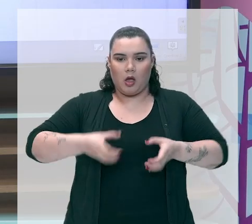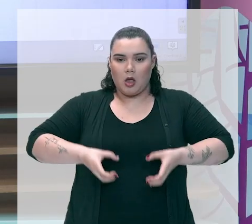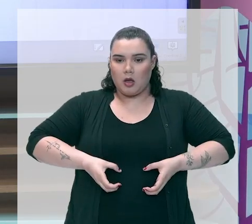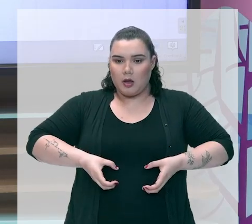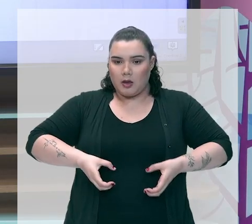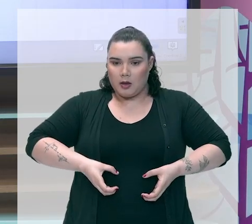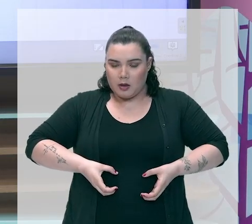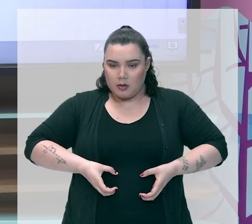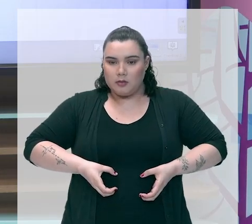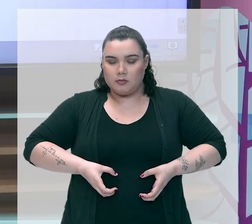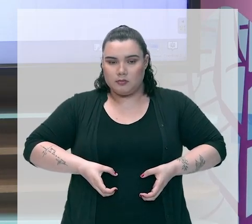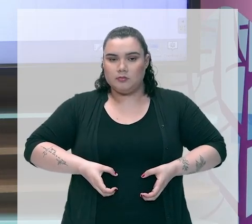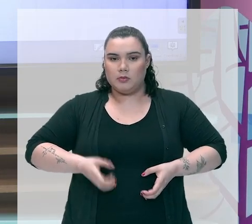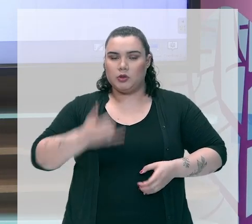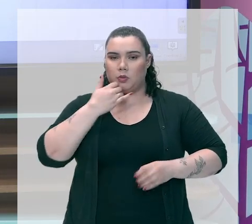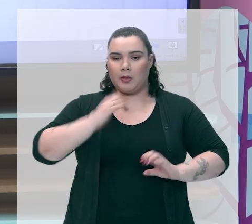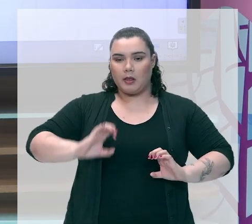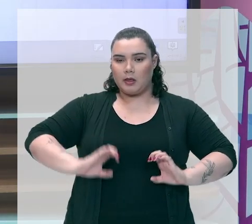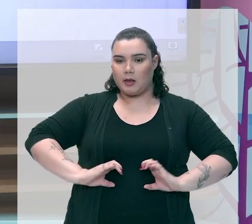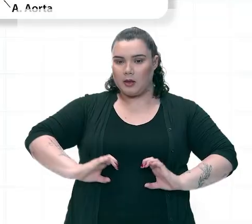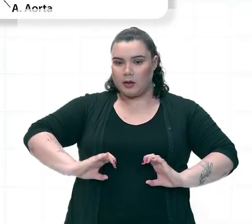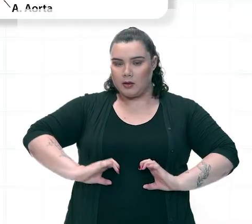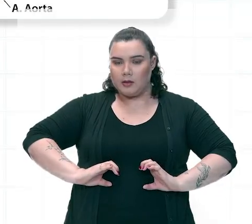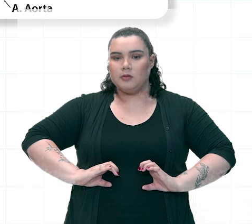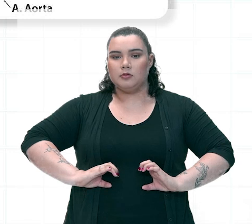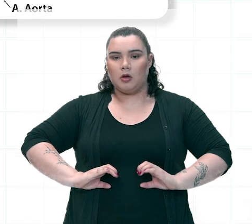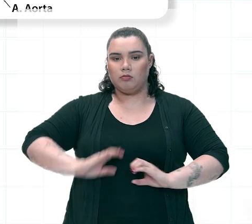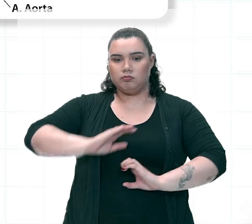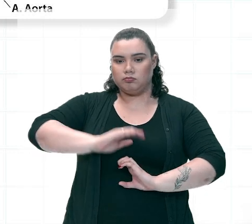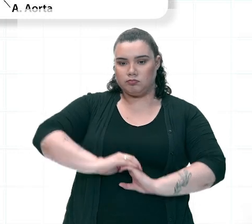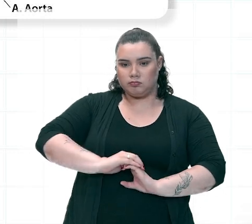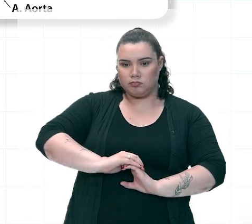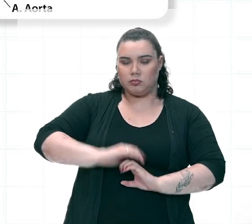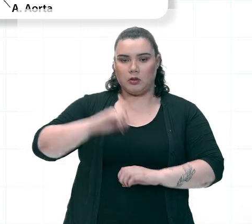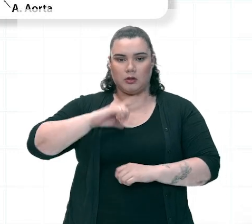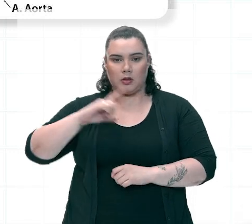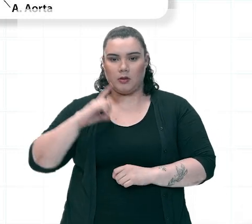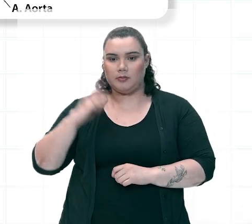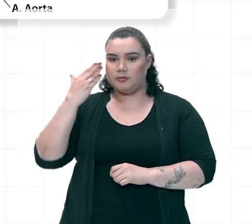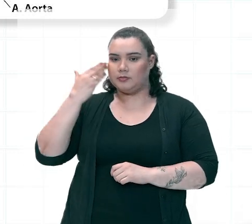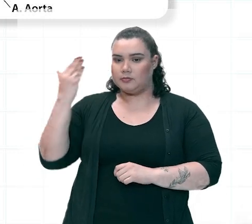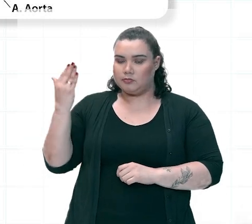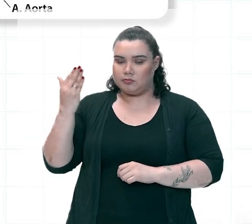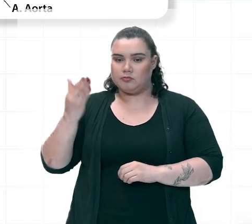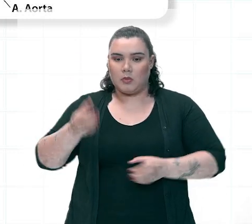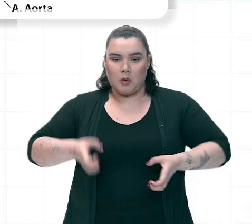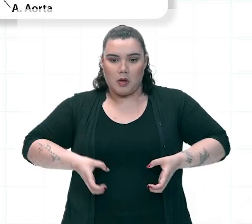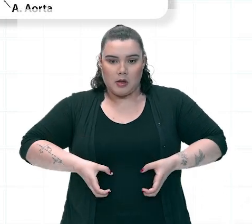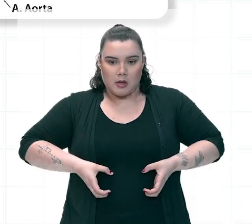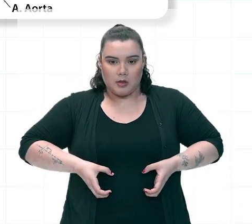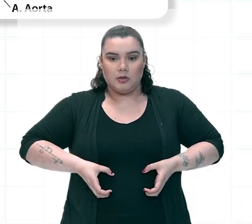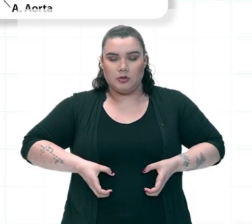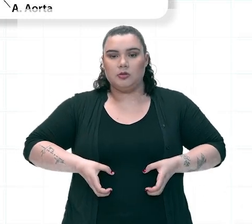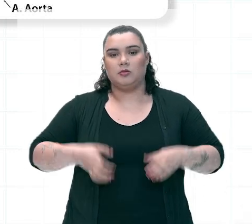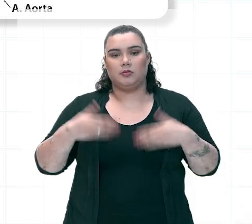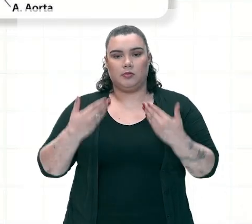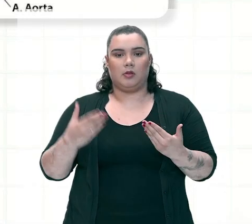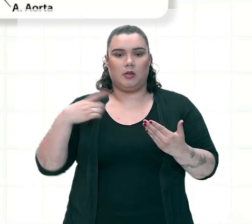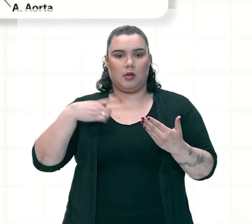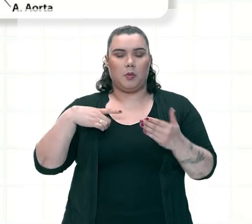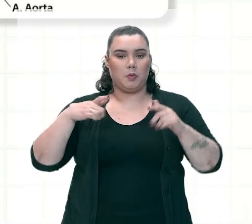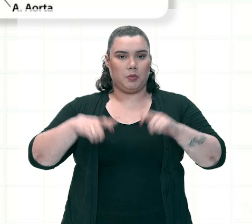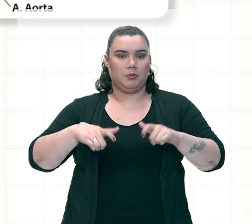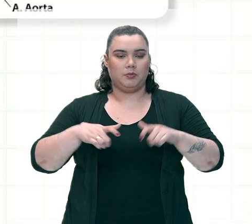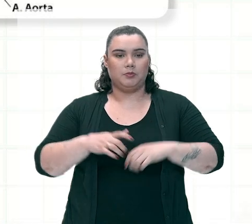nessa região superior aos nossos rins. E a gente vai observar um pouco mais dessas imagens e onde elas estão localizadas. E as suas funções